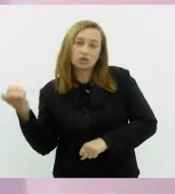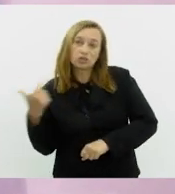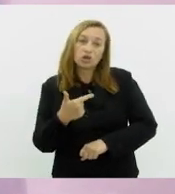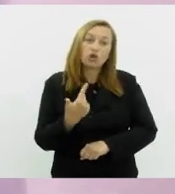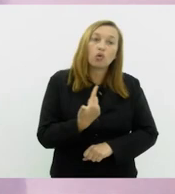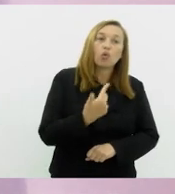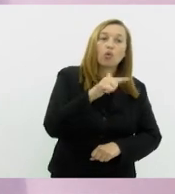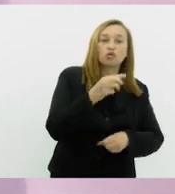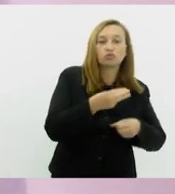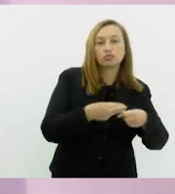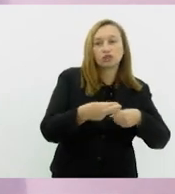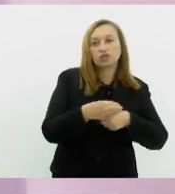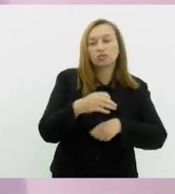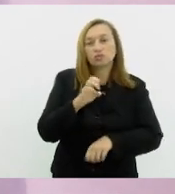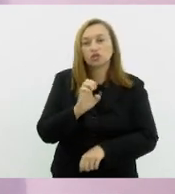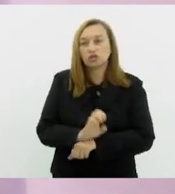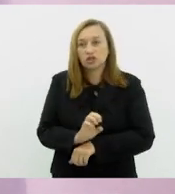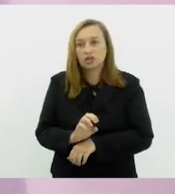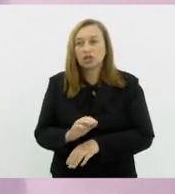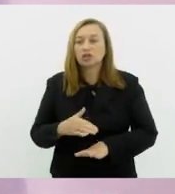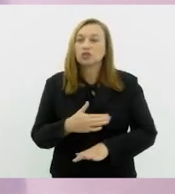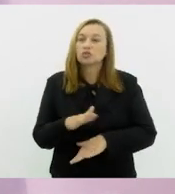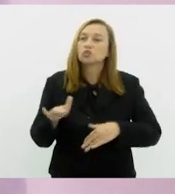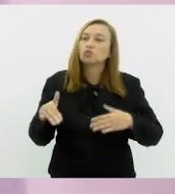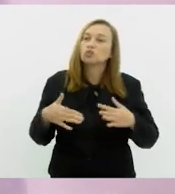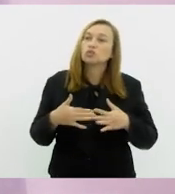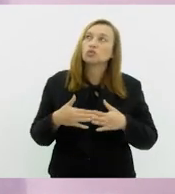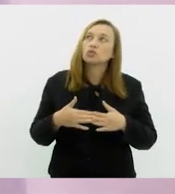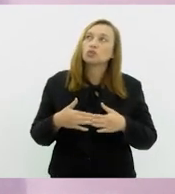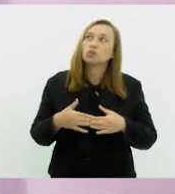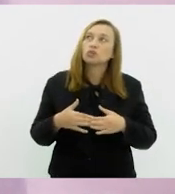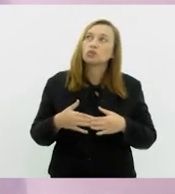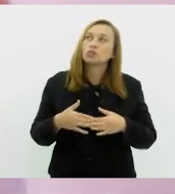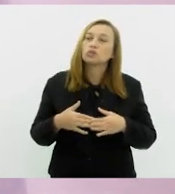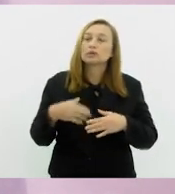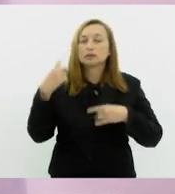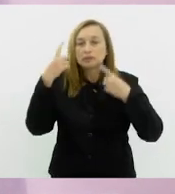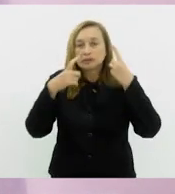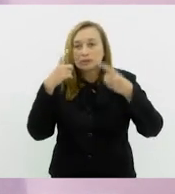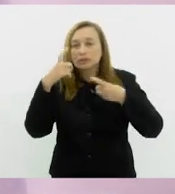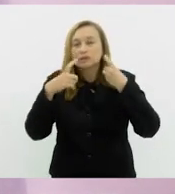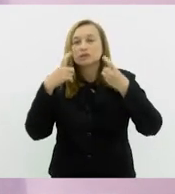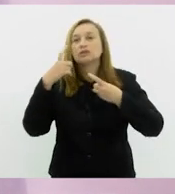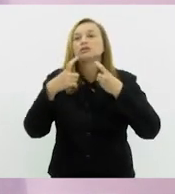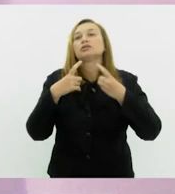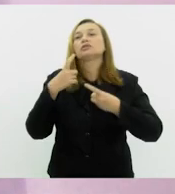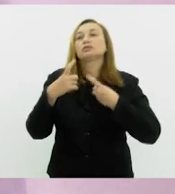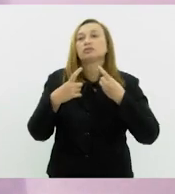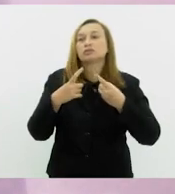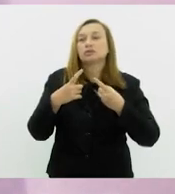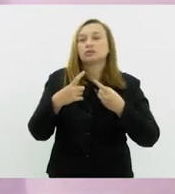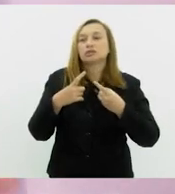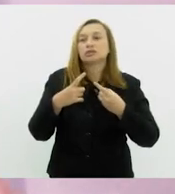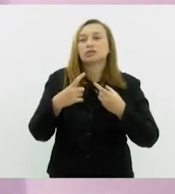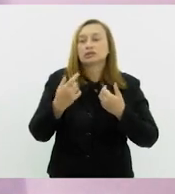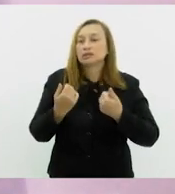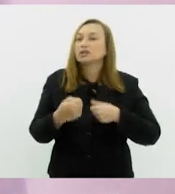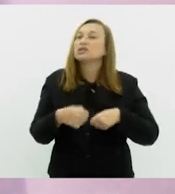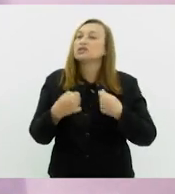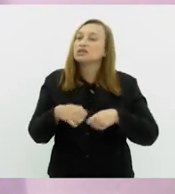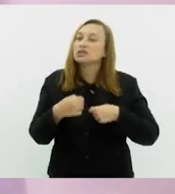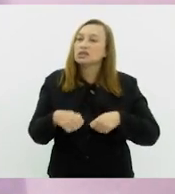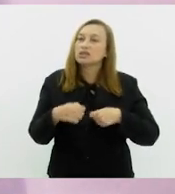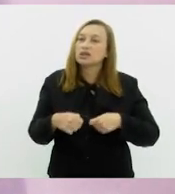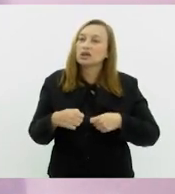municípios do Estado, toda uma gama de preocupação e de demanda diante